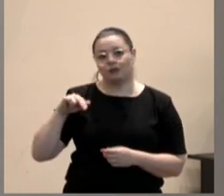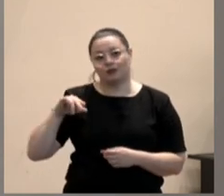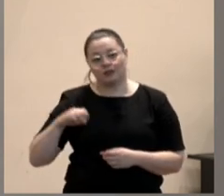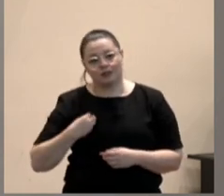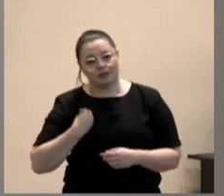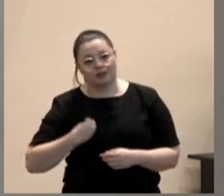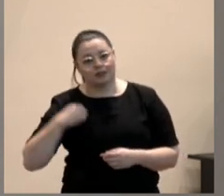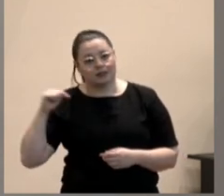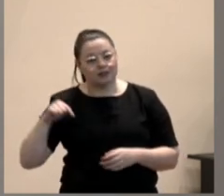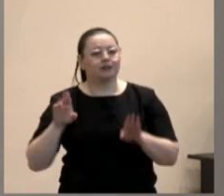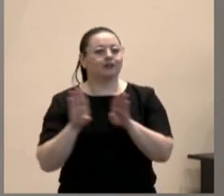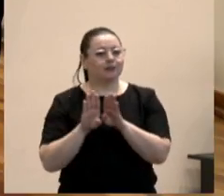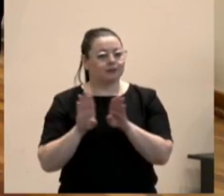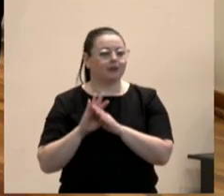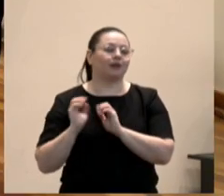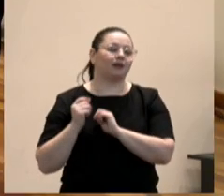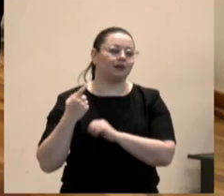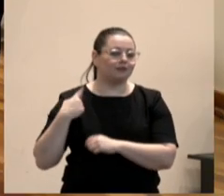companheiros lá também